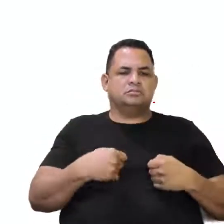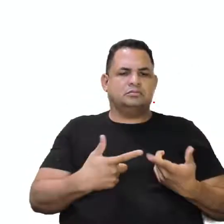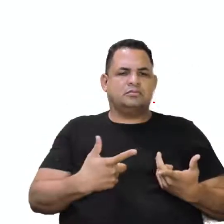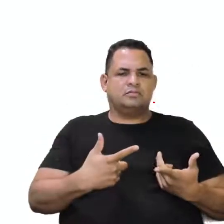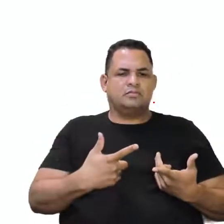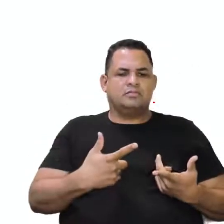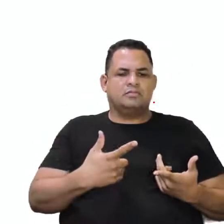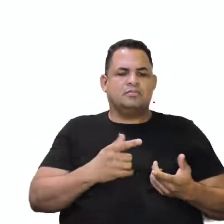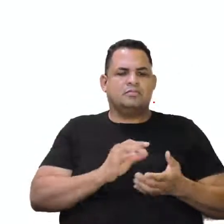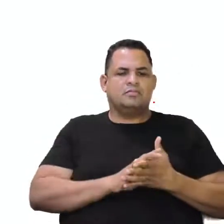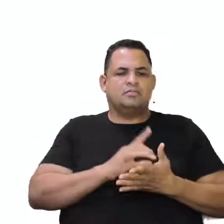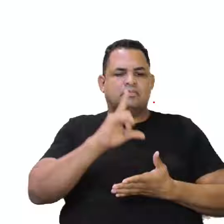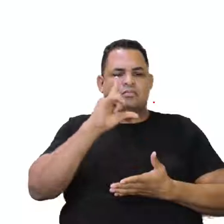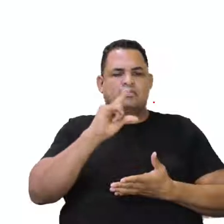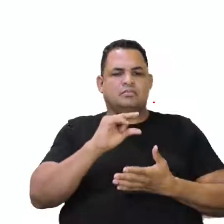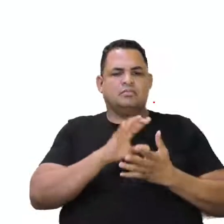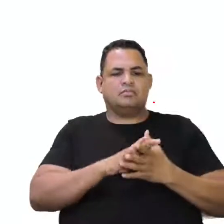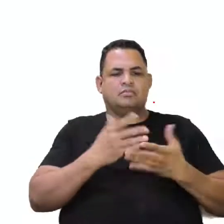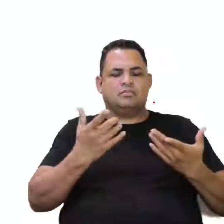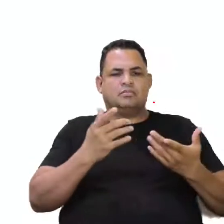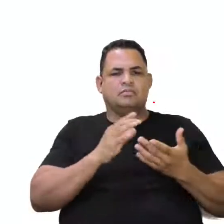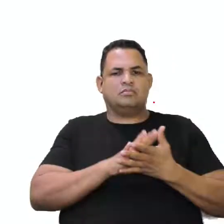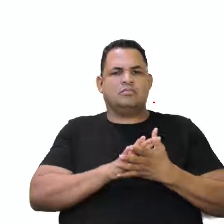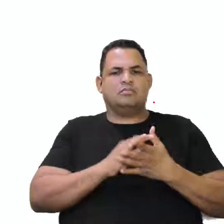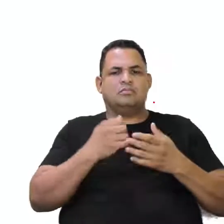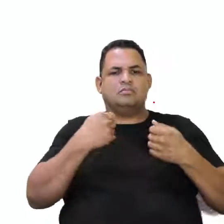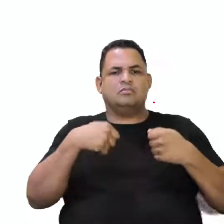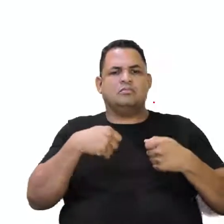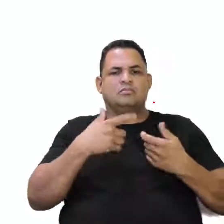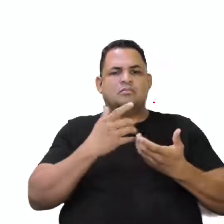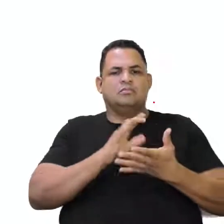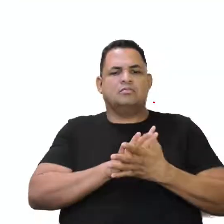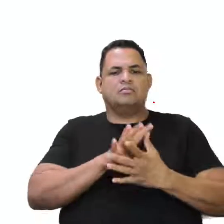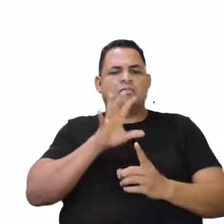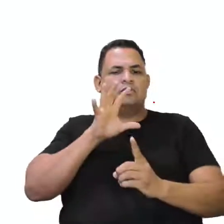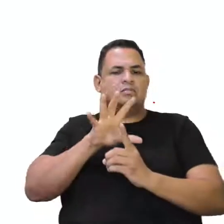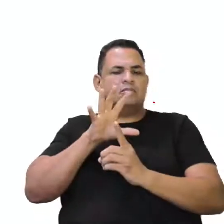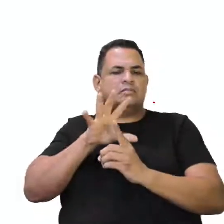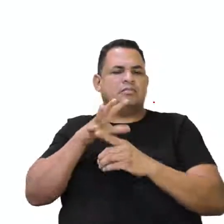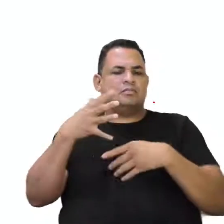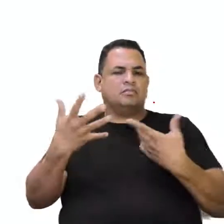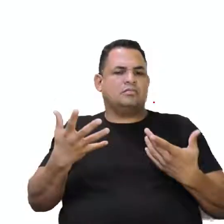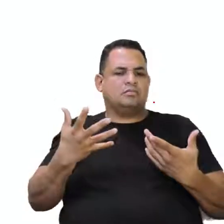precisa minimizar o máximo possível dessas ações